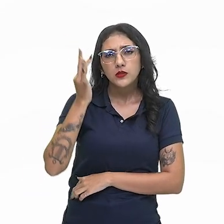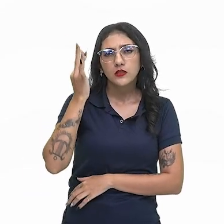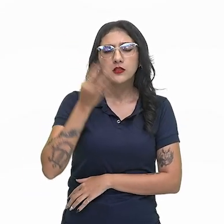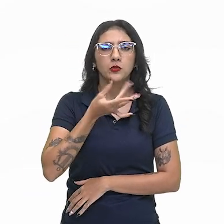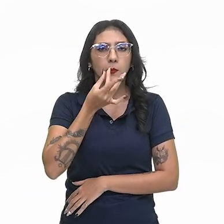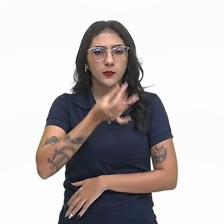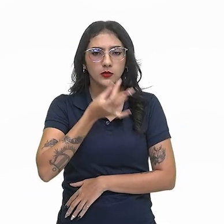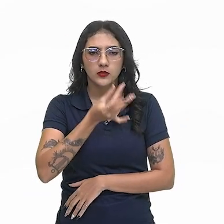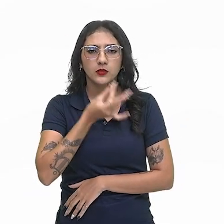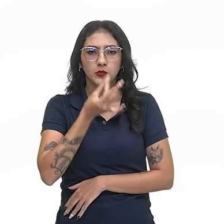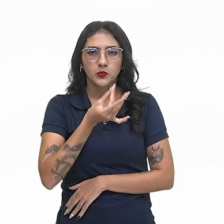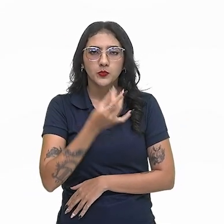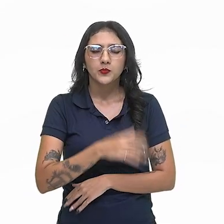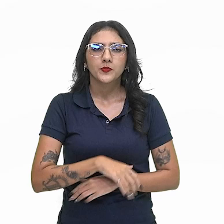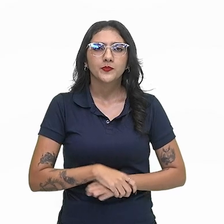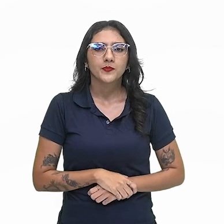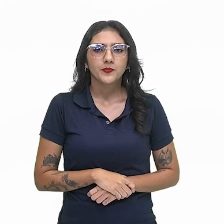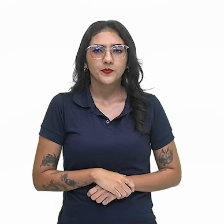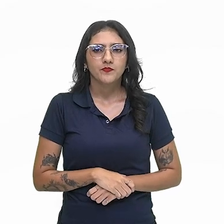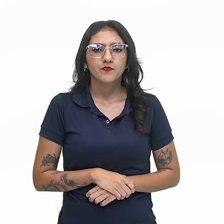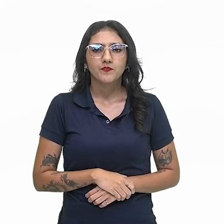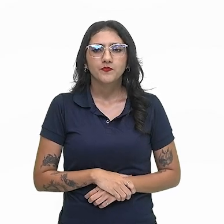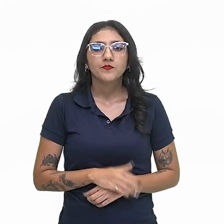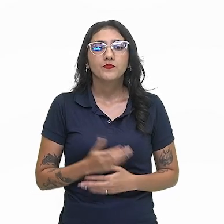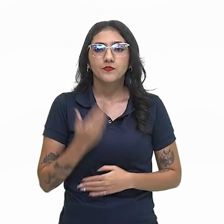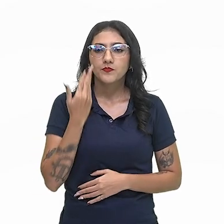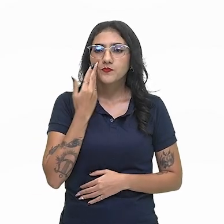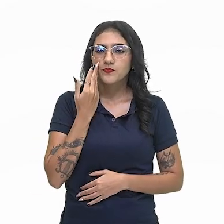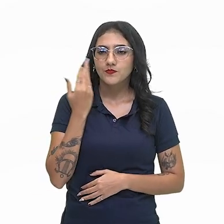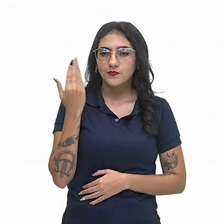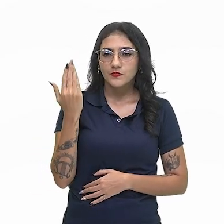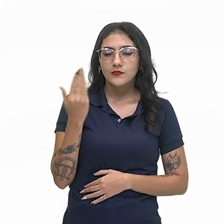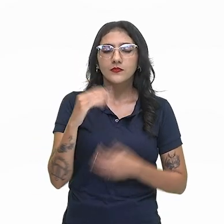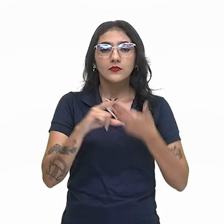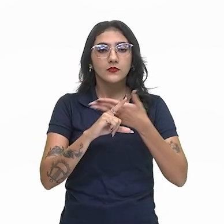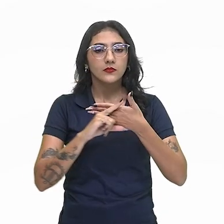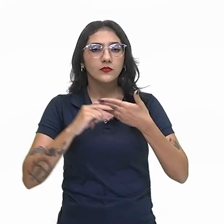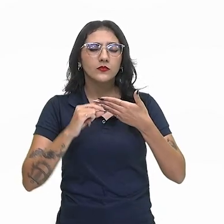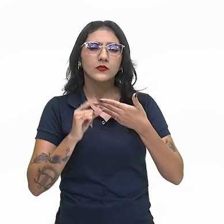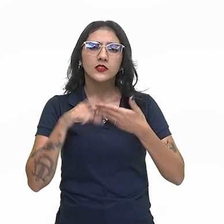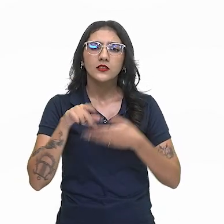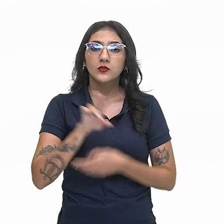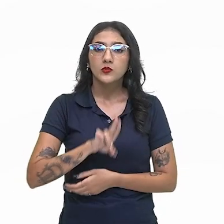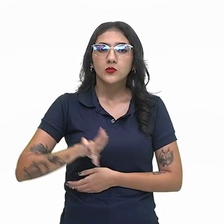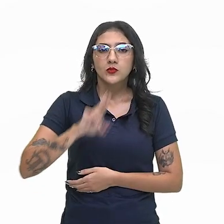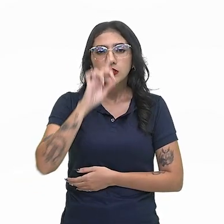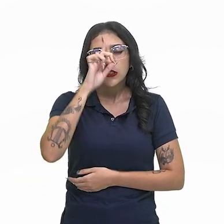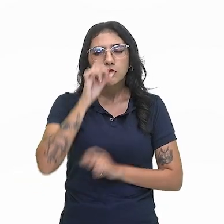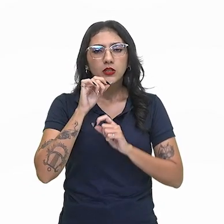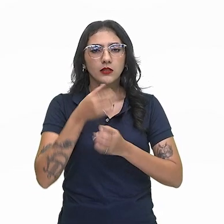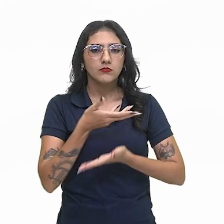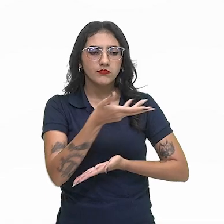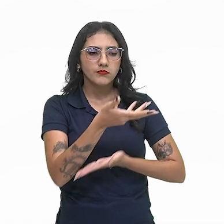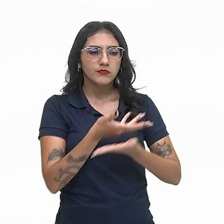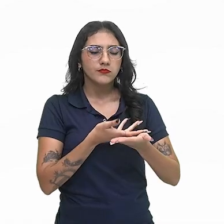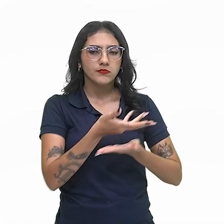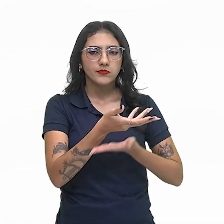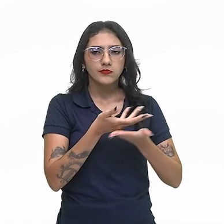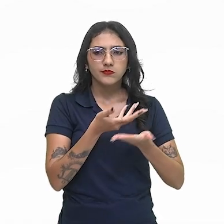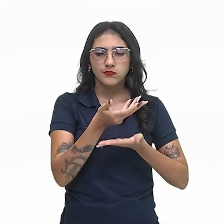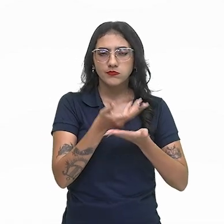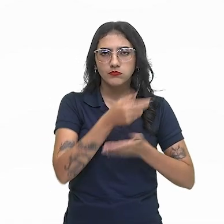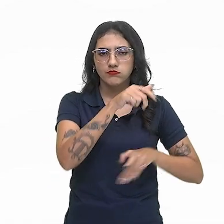crítica. E o Axel parte da ideia de que a interação entre os sujeitos